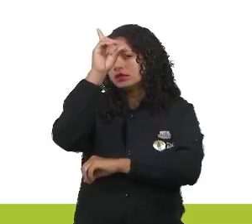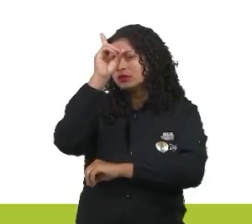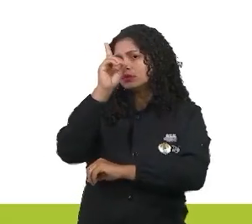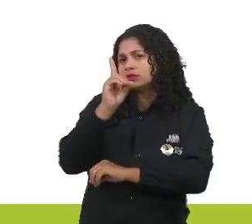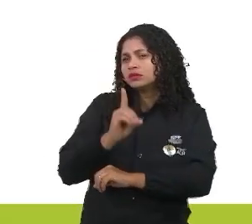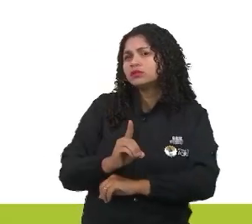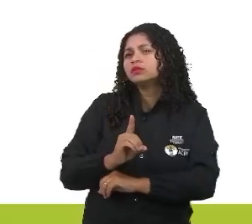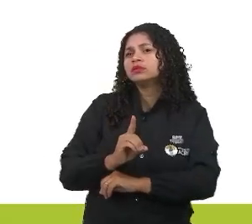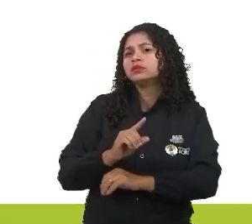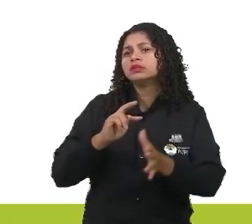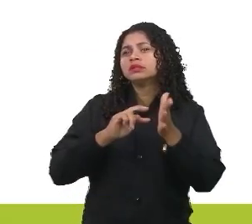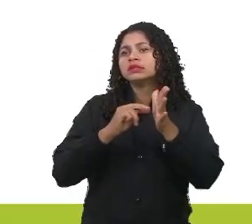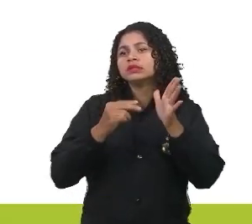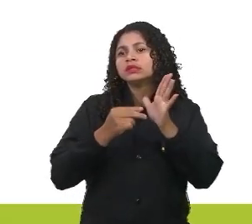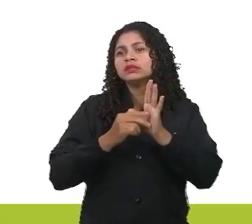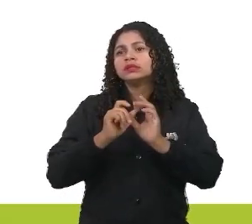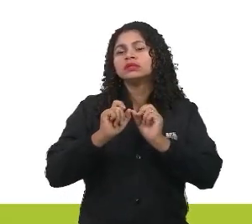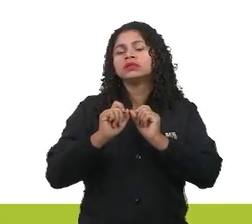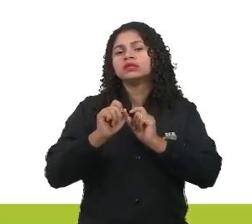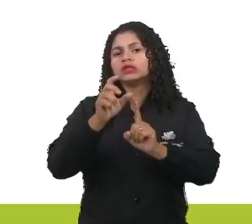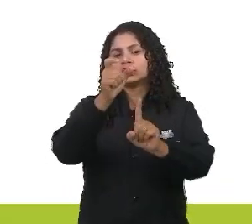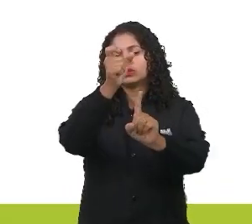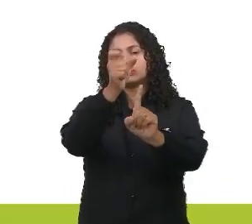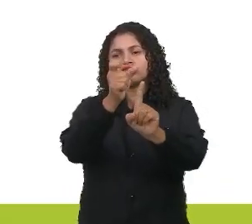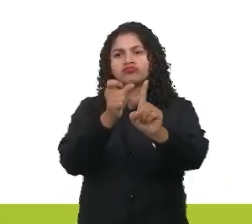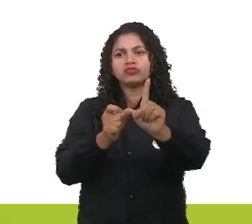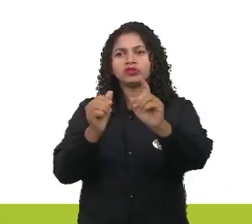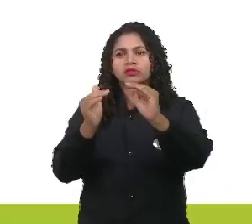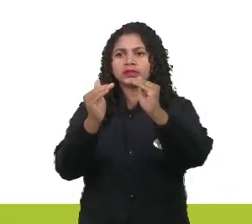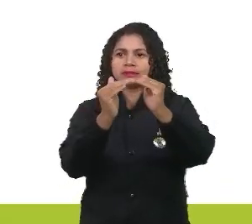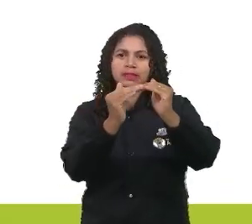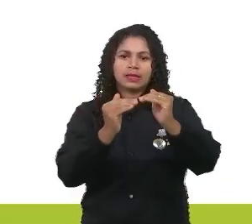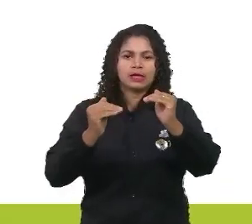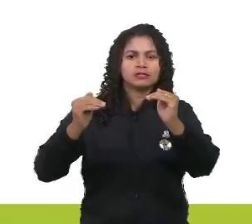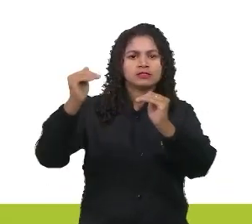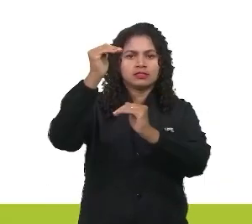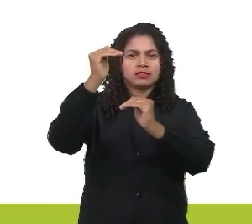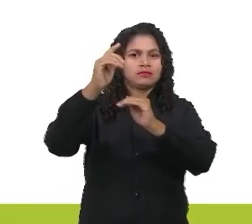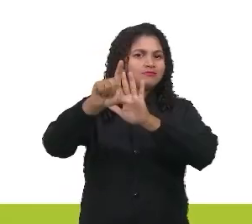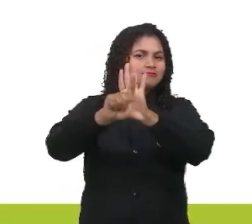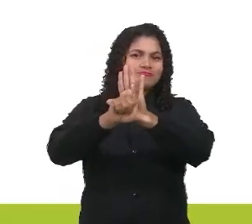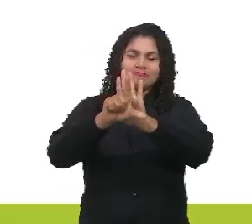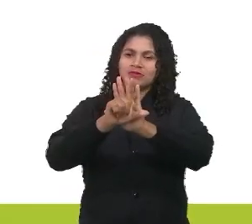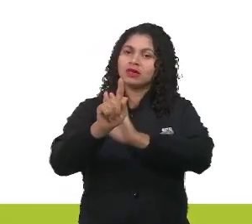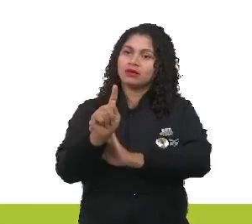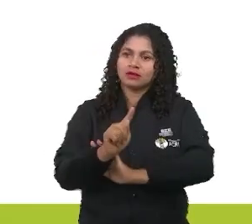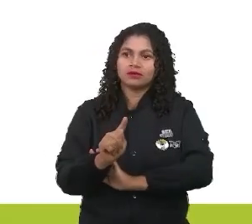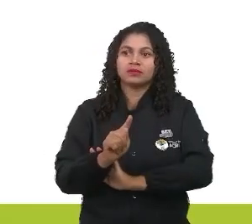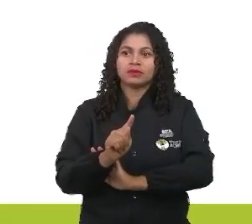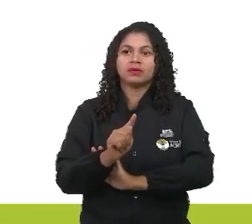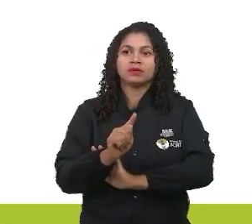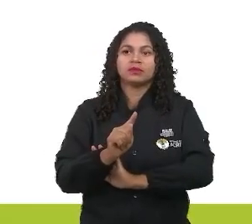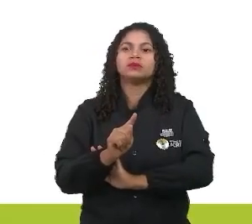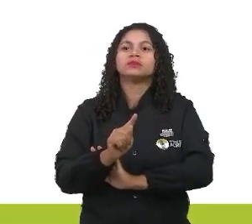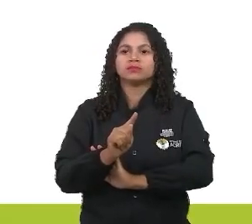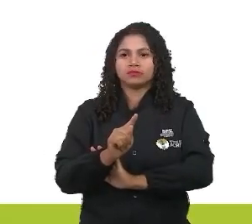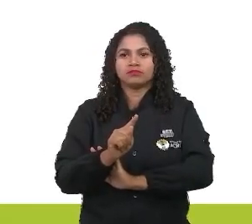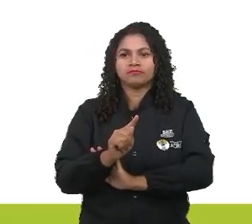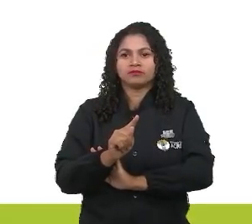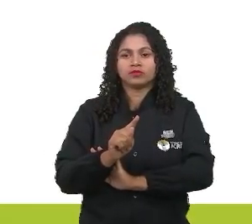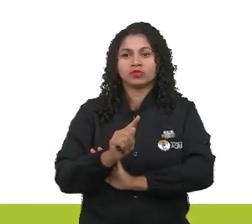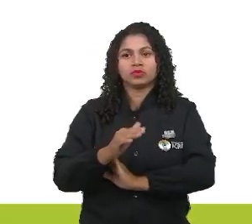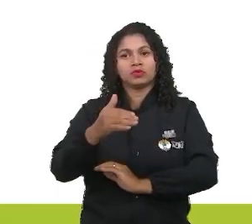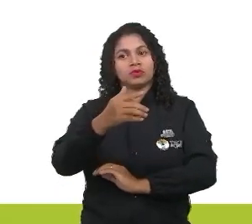está acima da lei. Os governos democráticos exercem a autoridade por meio da lei e